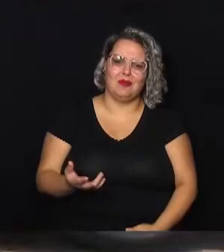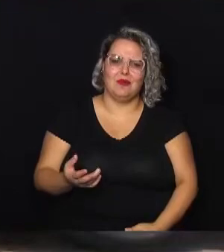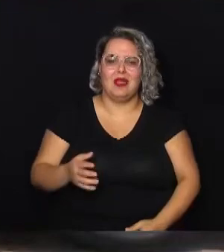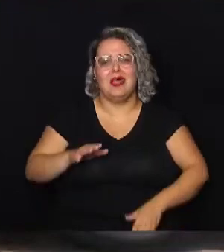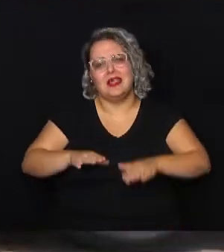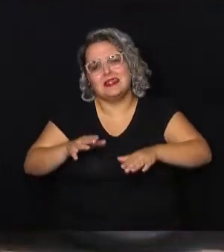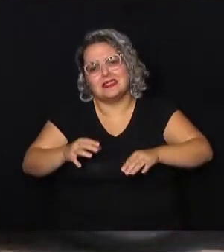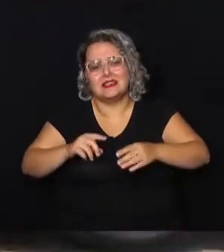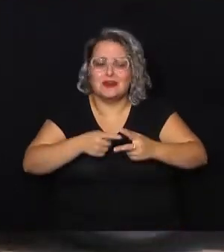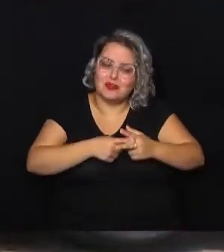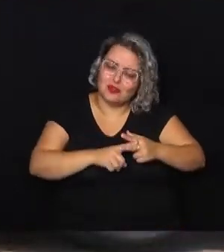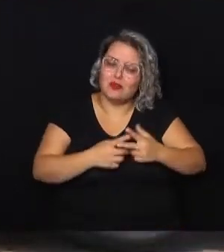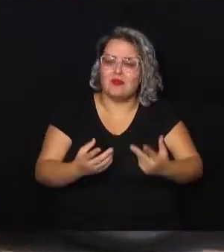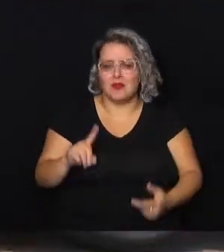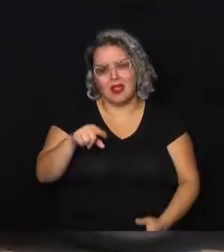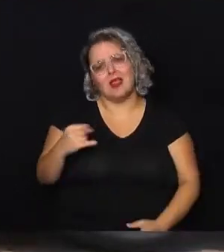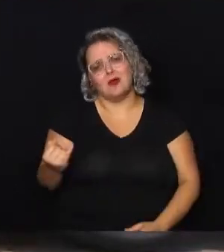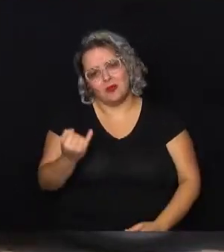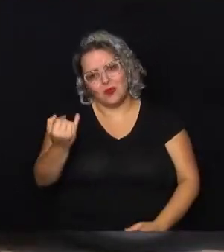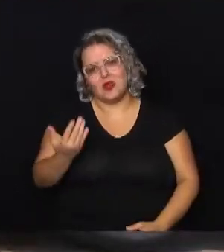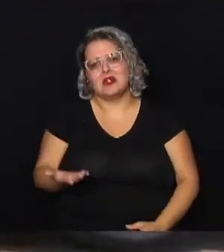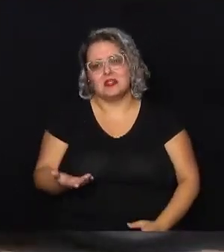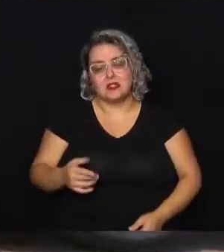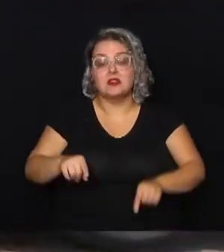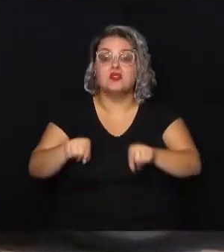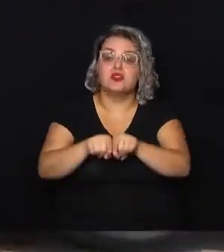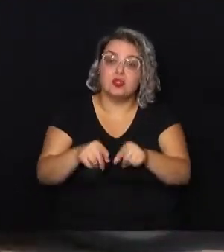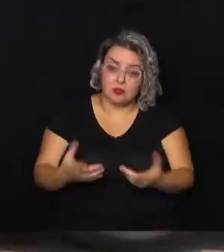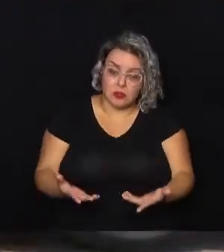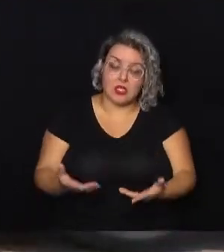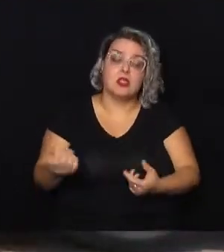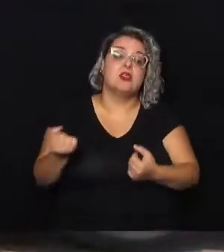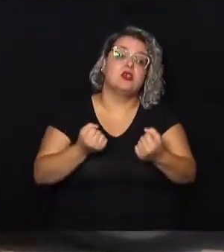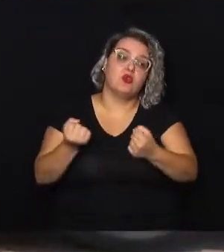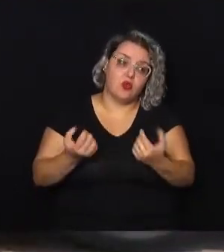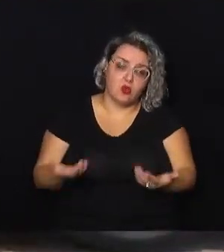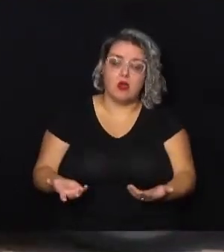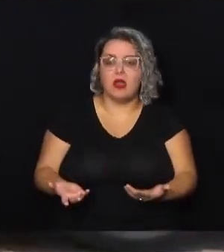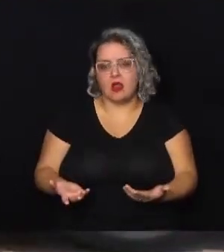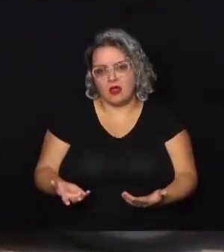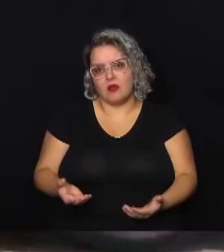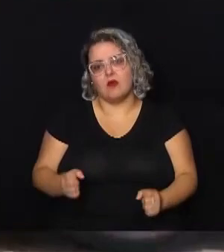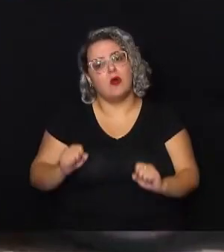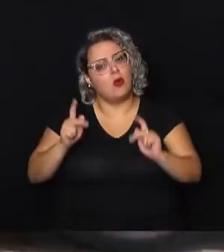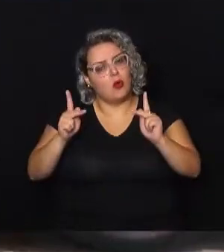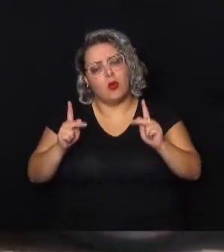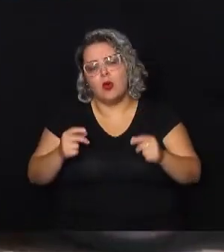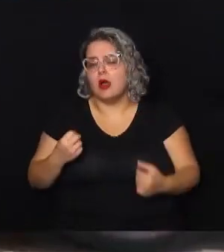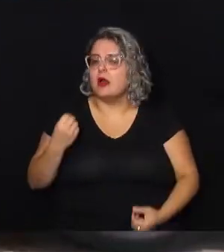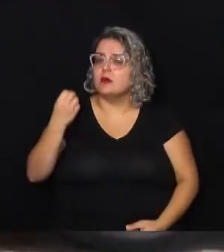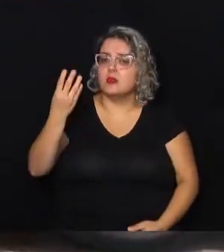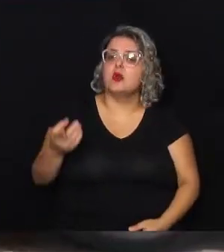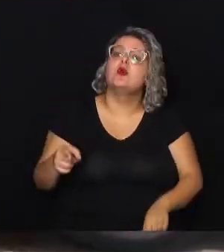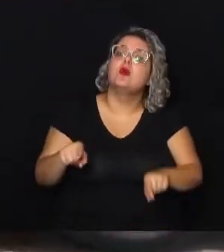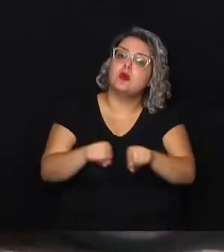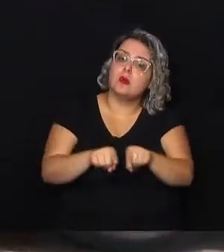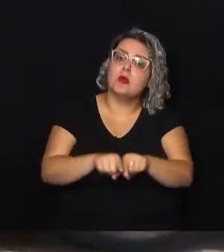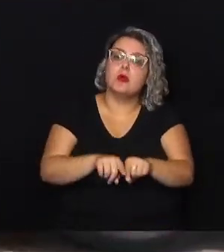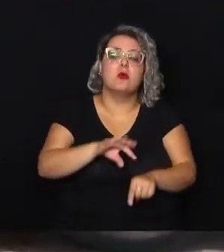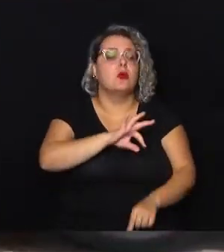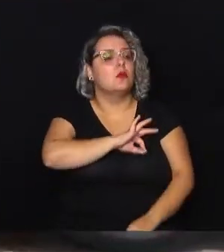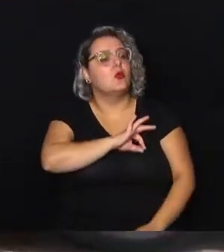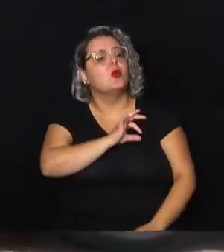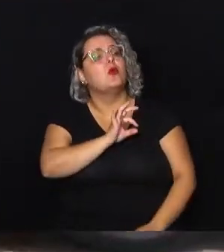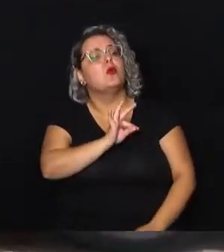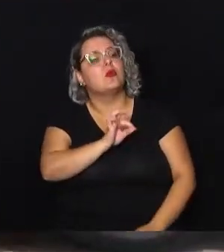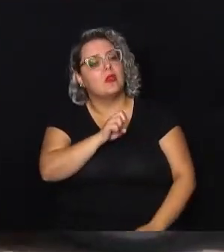uma oficina. É importante demais também que o carro esteja ok para viajar. Como disse o Tenente, outra